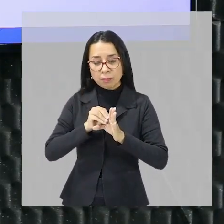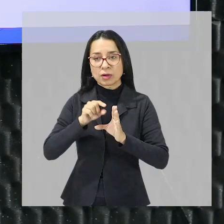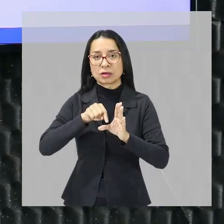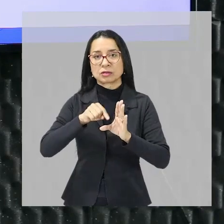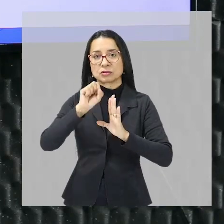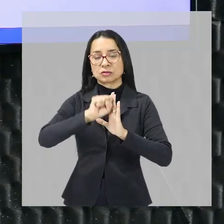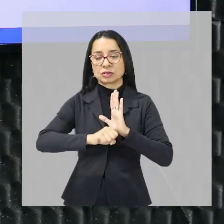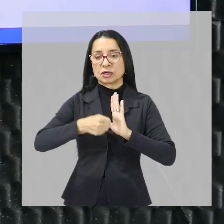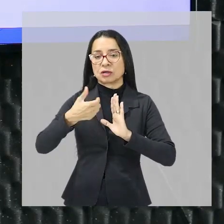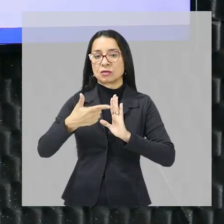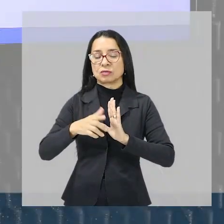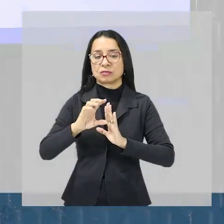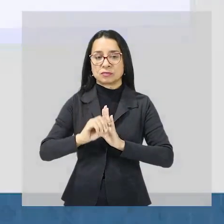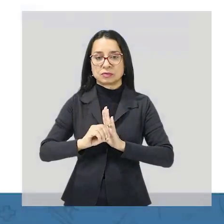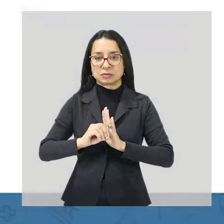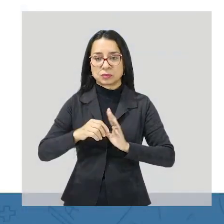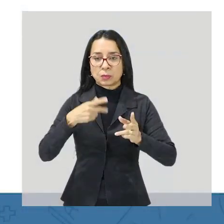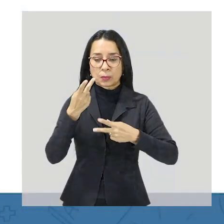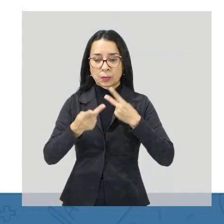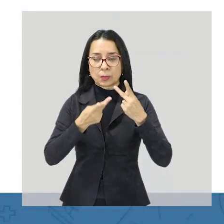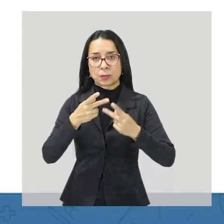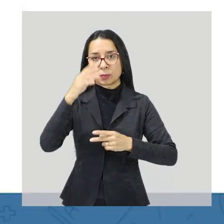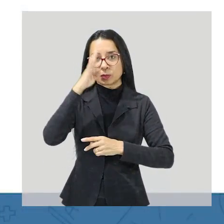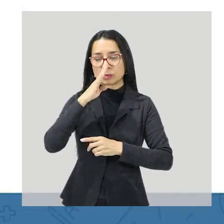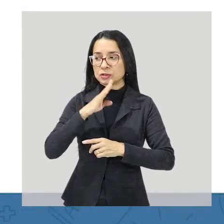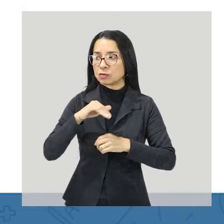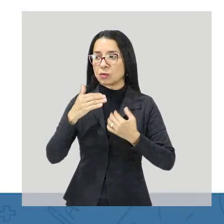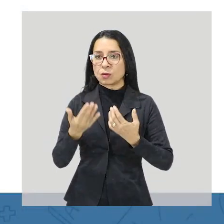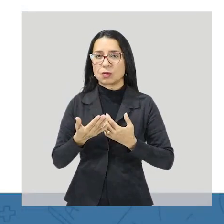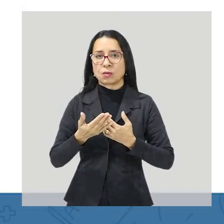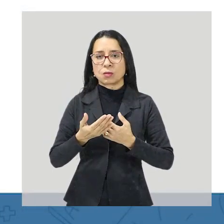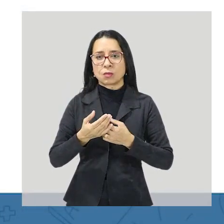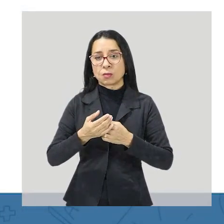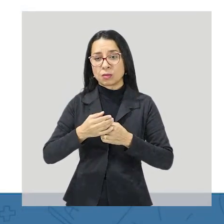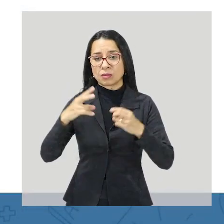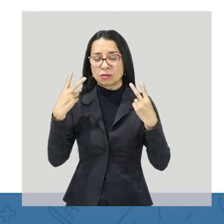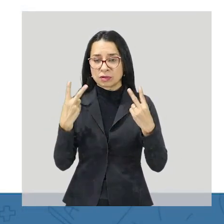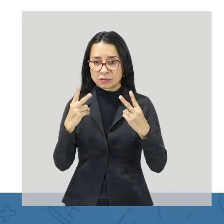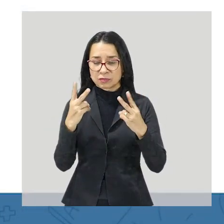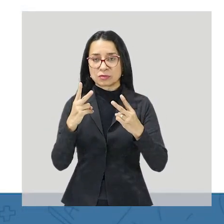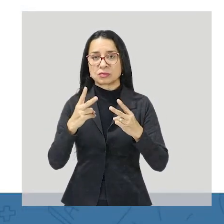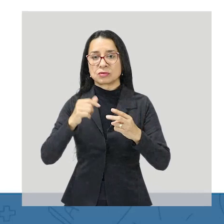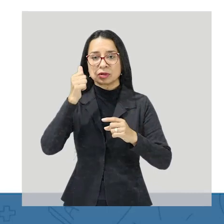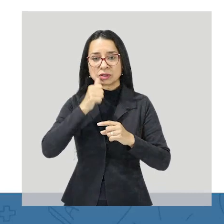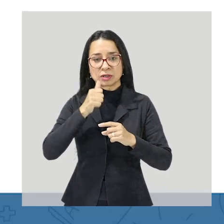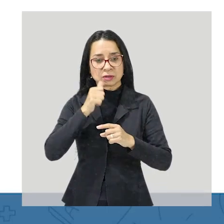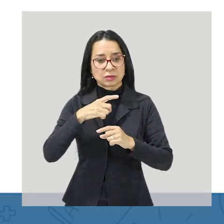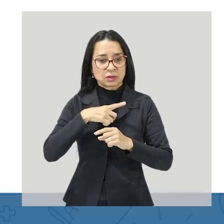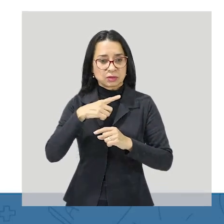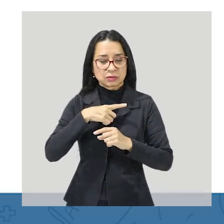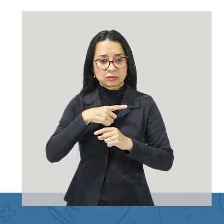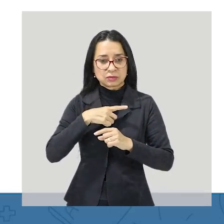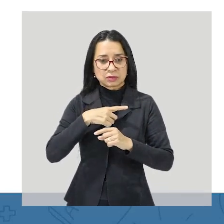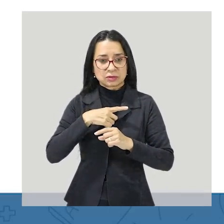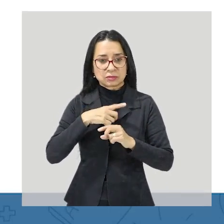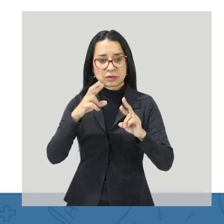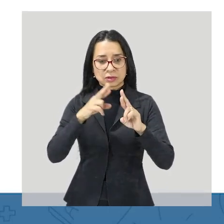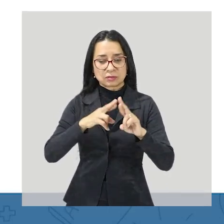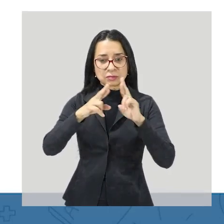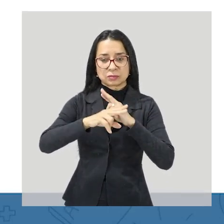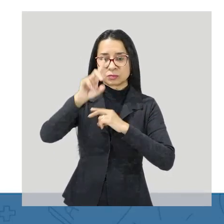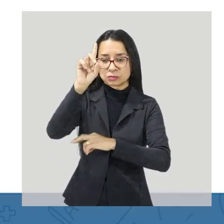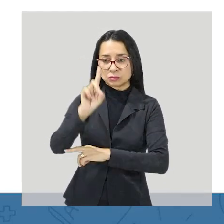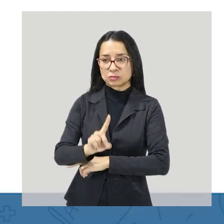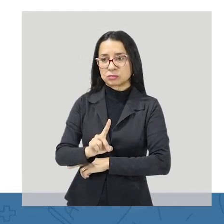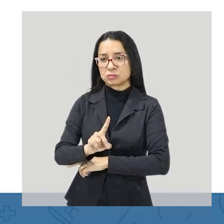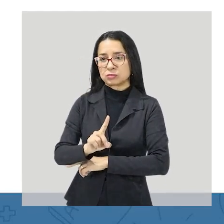Brasil. Então a pergunta é, qual é a grande vitória que as mulheres tiveram em termos de direitos na década